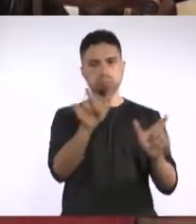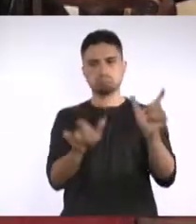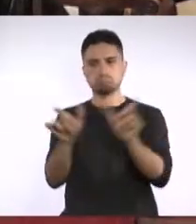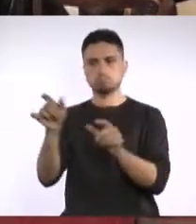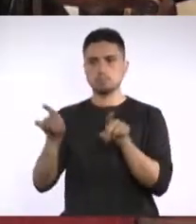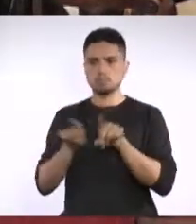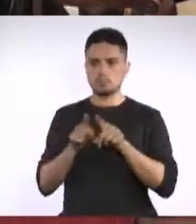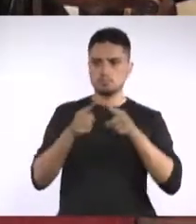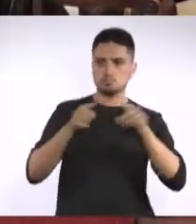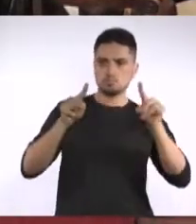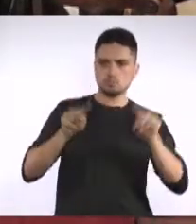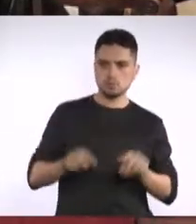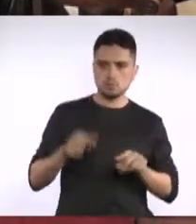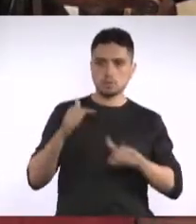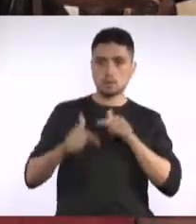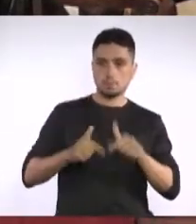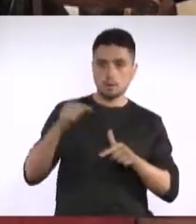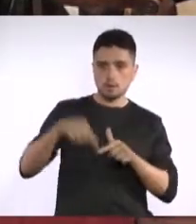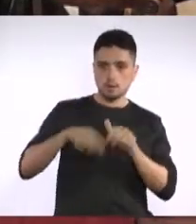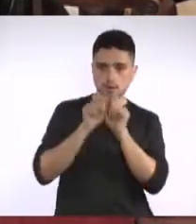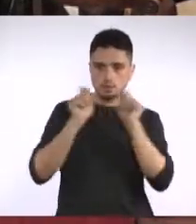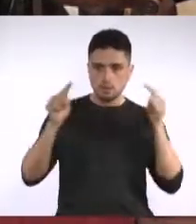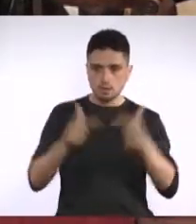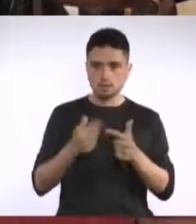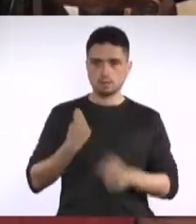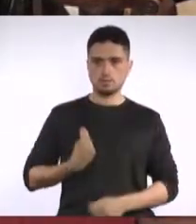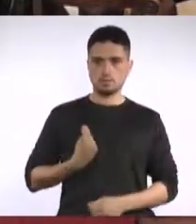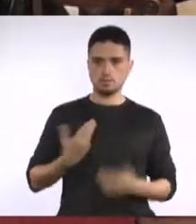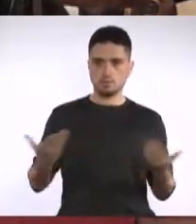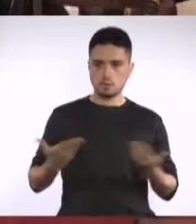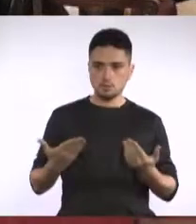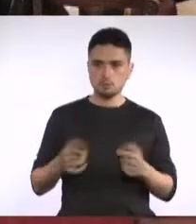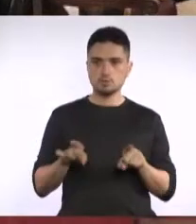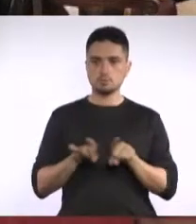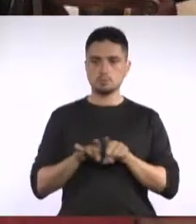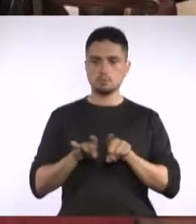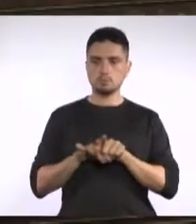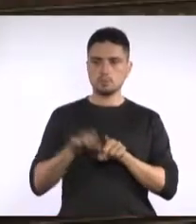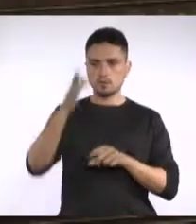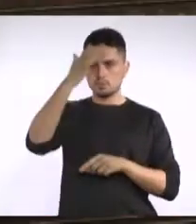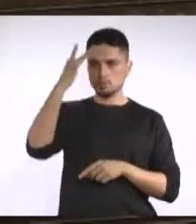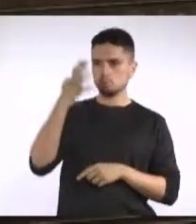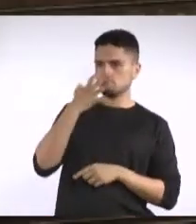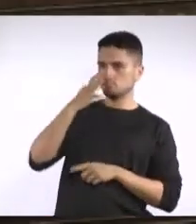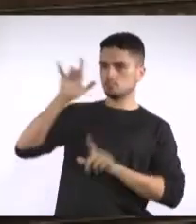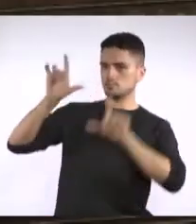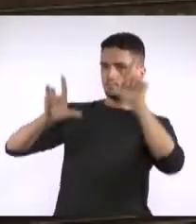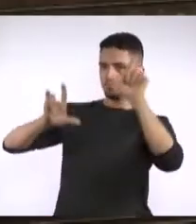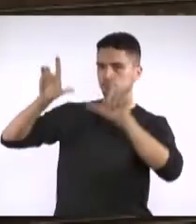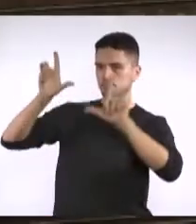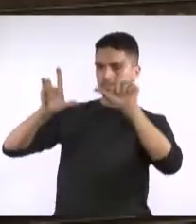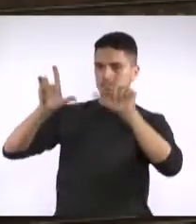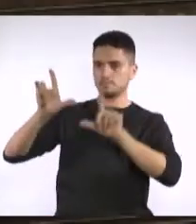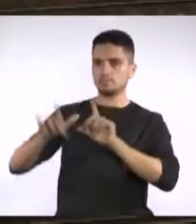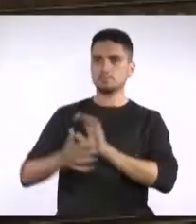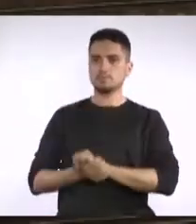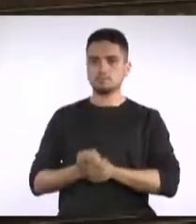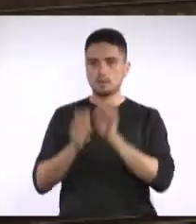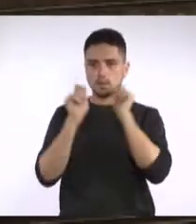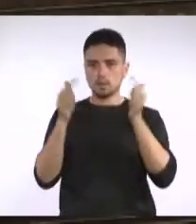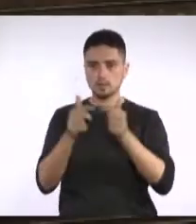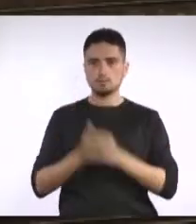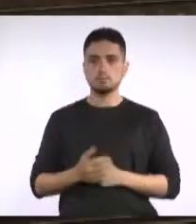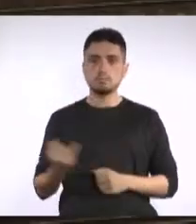funcionários aqui da Alerj, aqui presentes, pessoal que assiste a gente da TV Alerj, é importante a